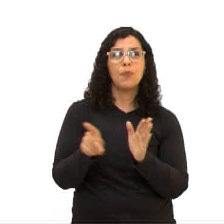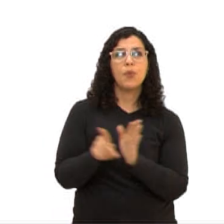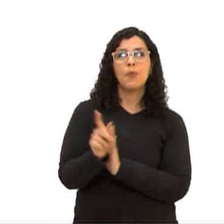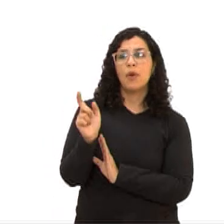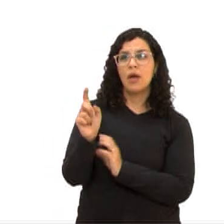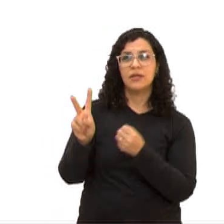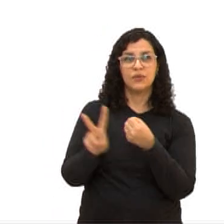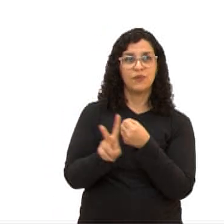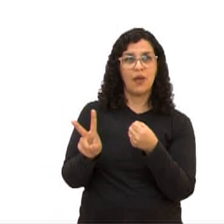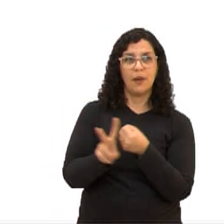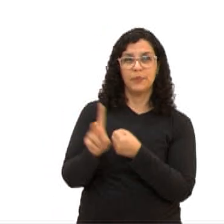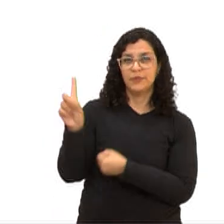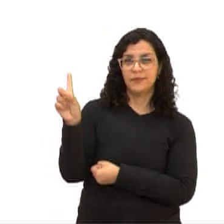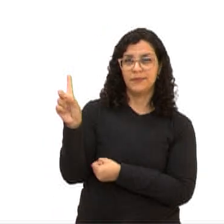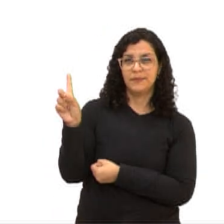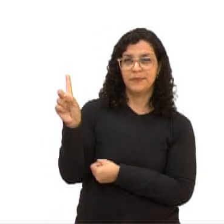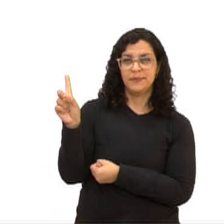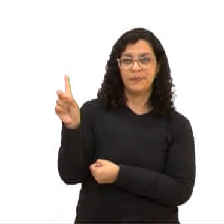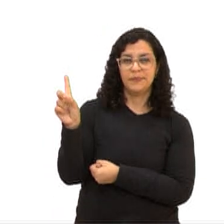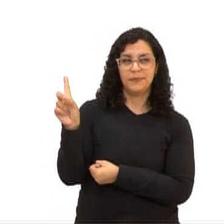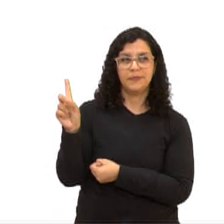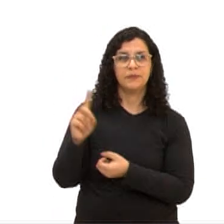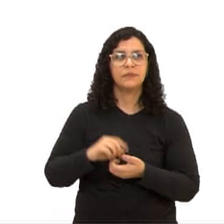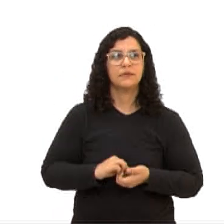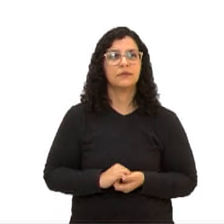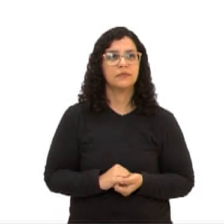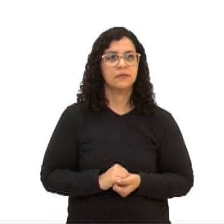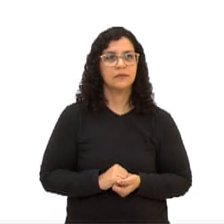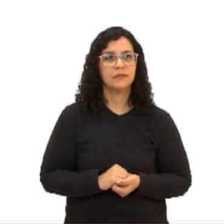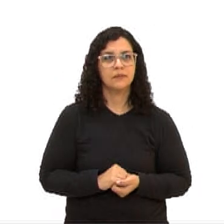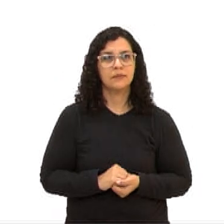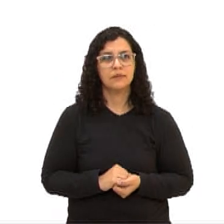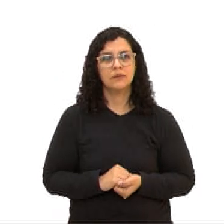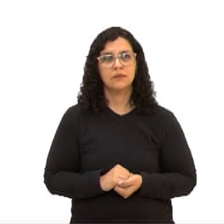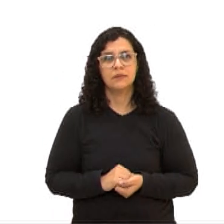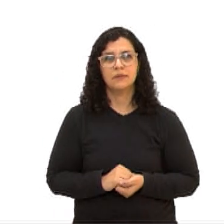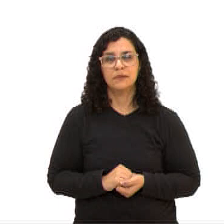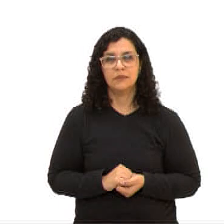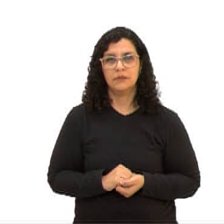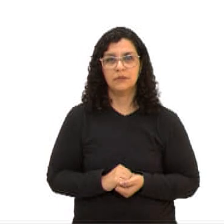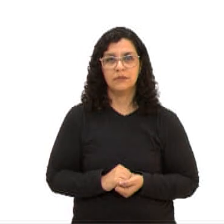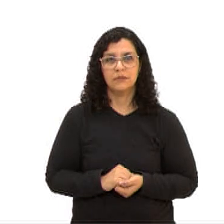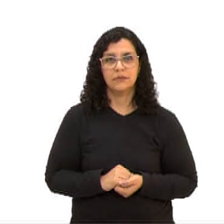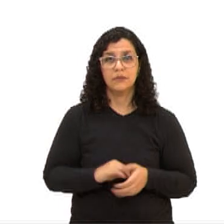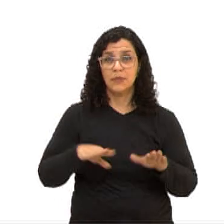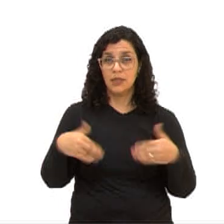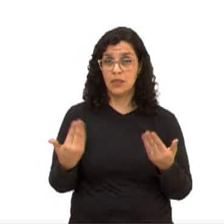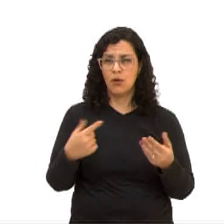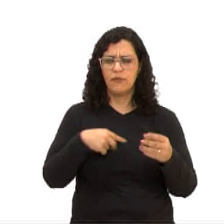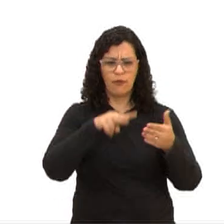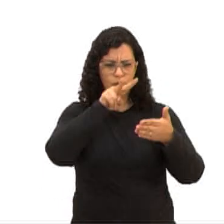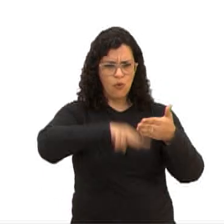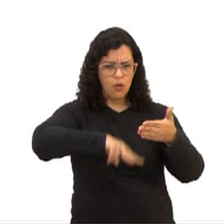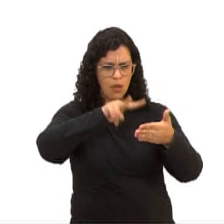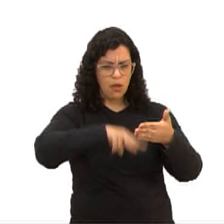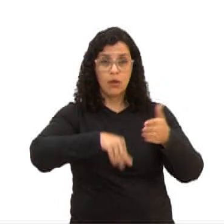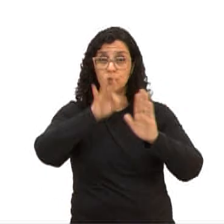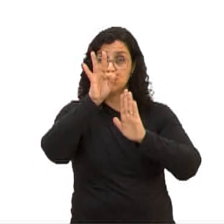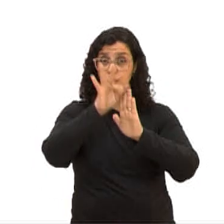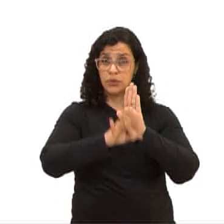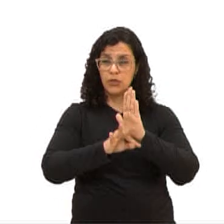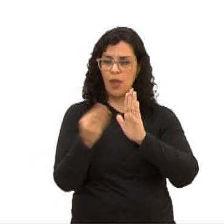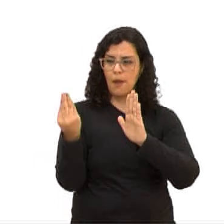acciones. Me despierto, prefiero, salgo, desayuno, llego e me visto. Então, vocês vão completar